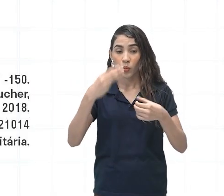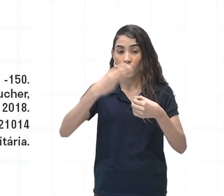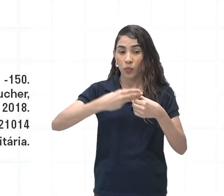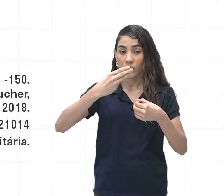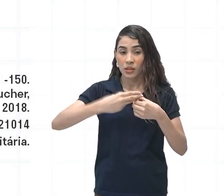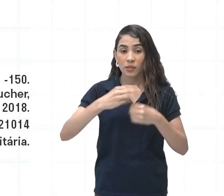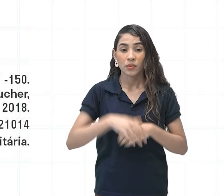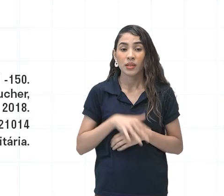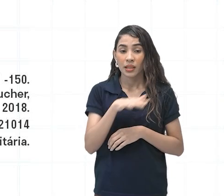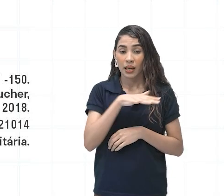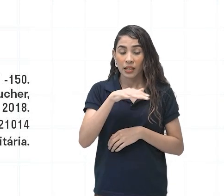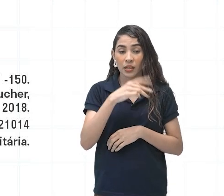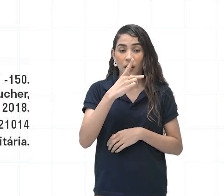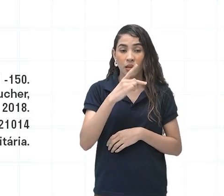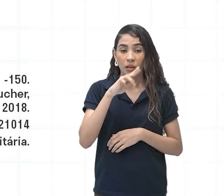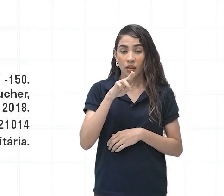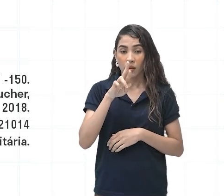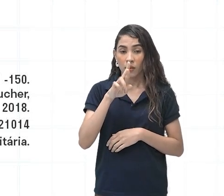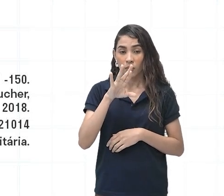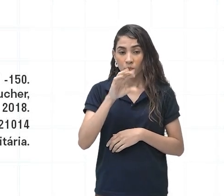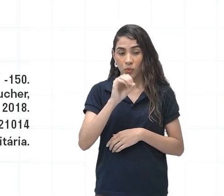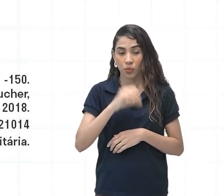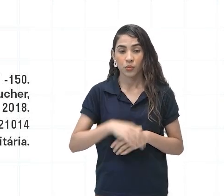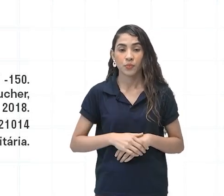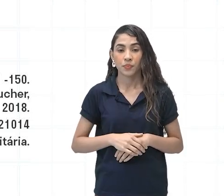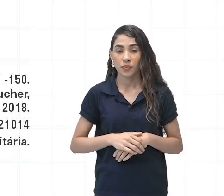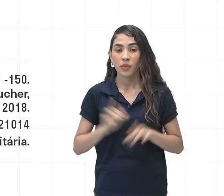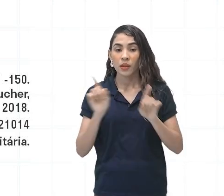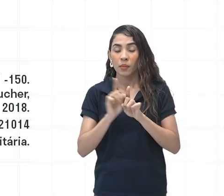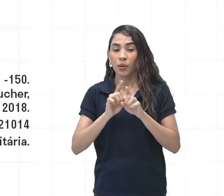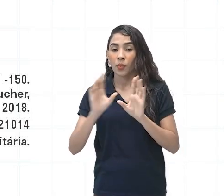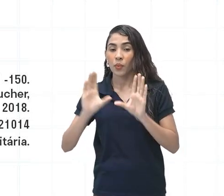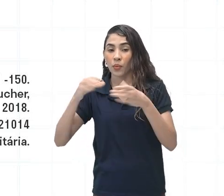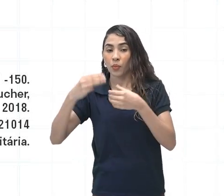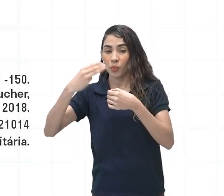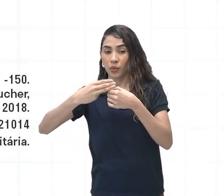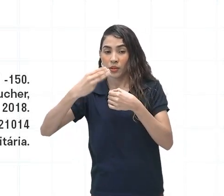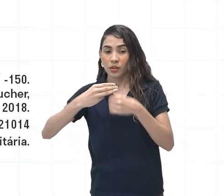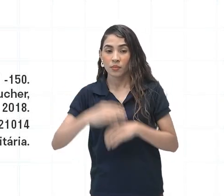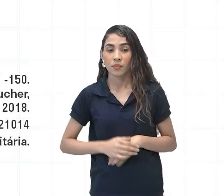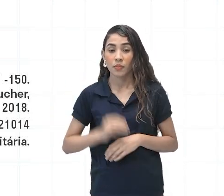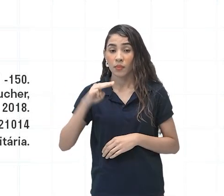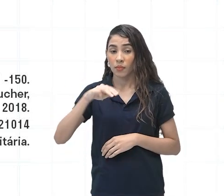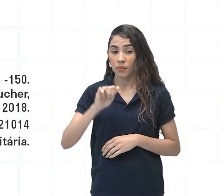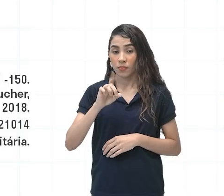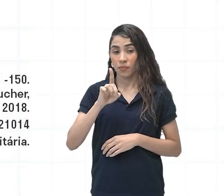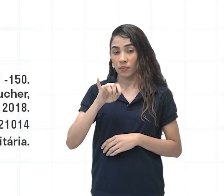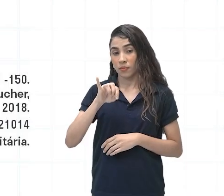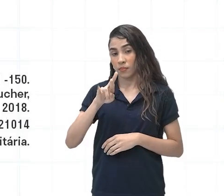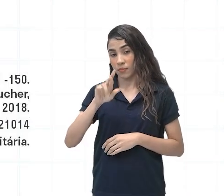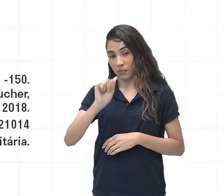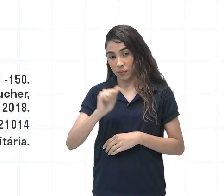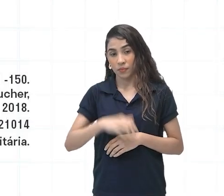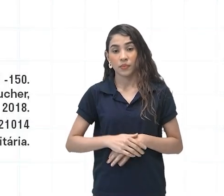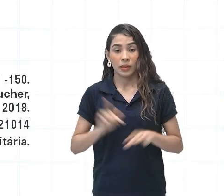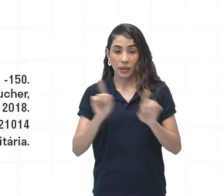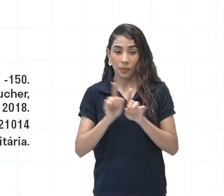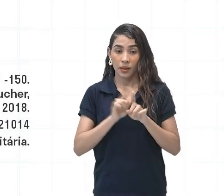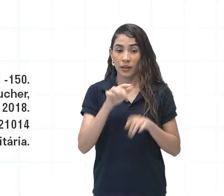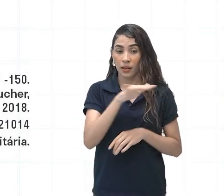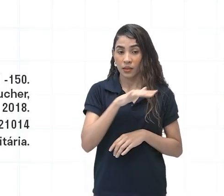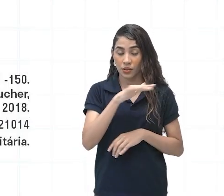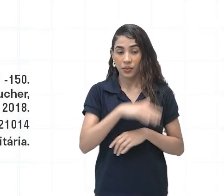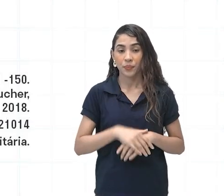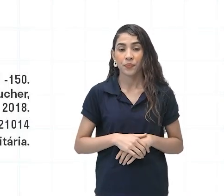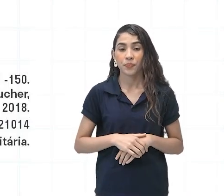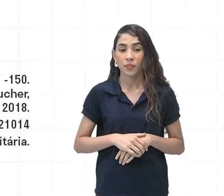da região do Purus, há o grupo de municípios da região do Madeira, há a região ali